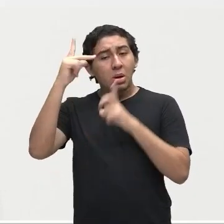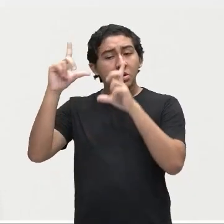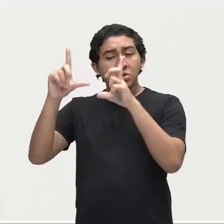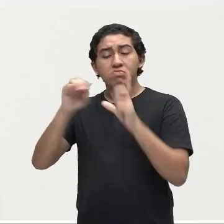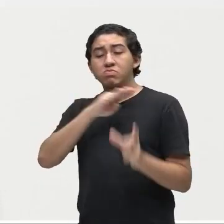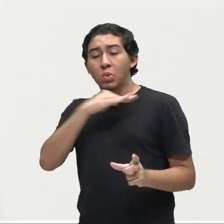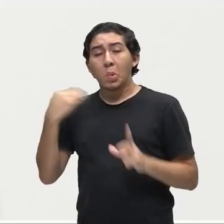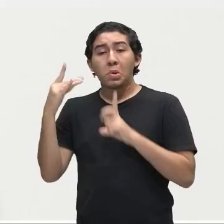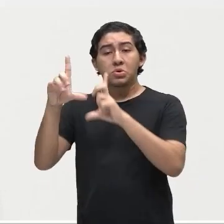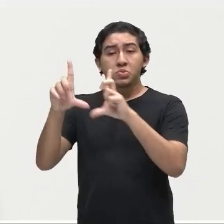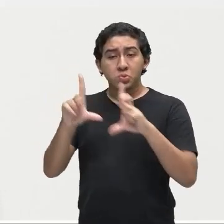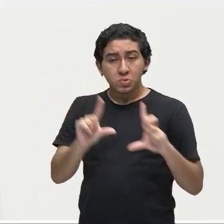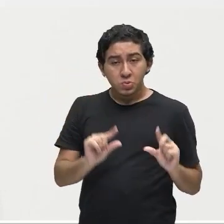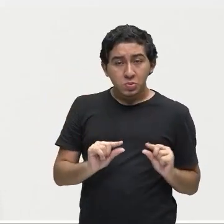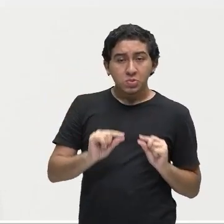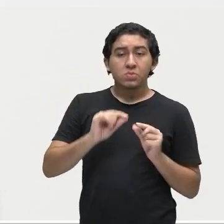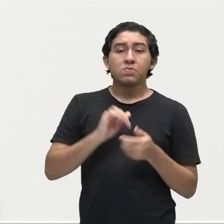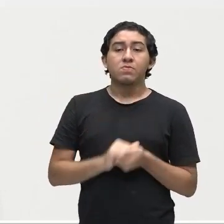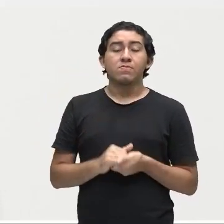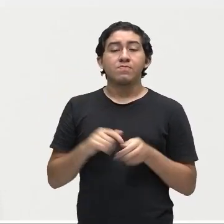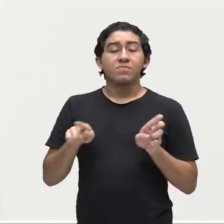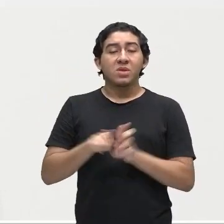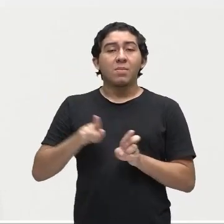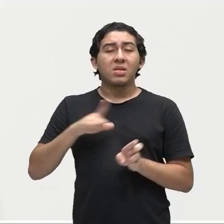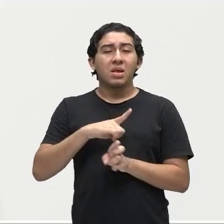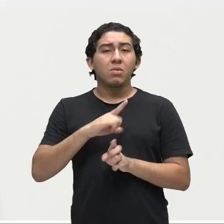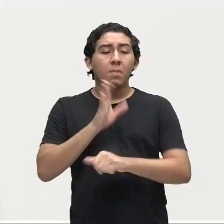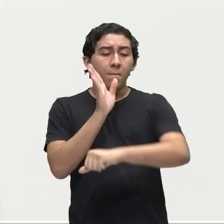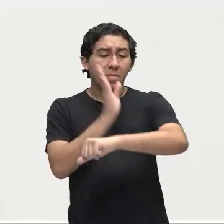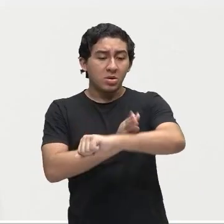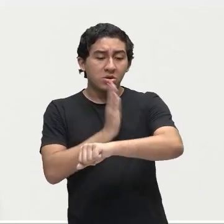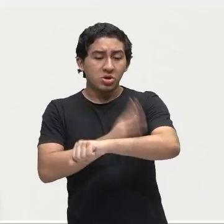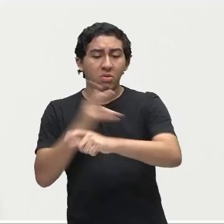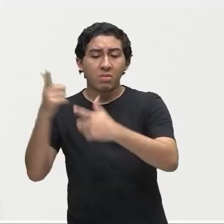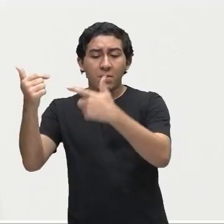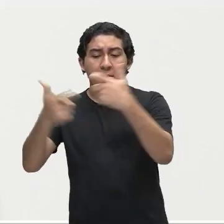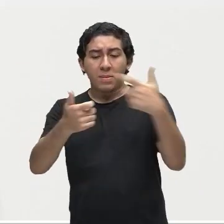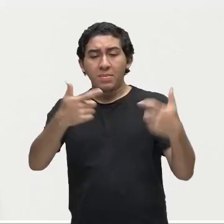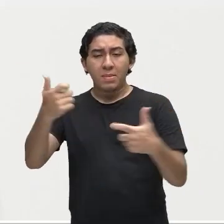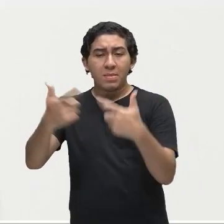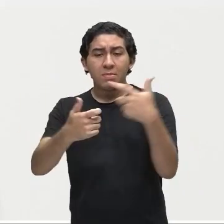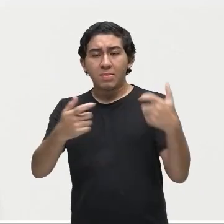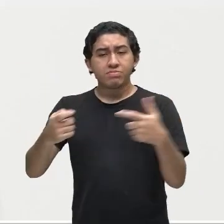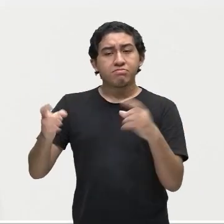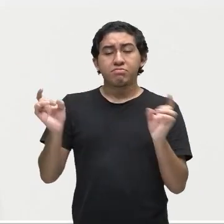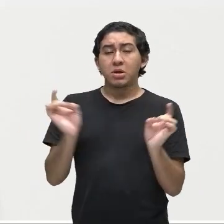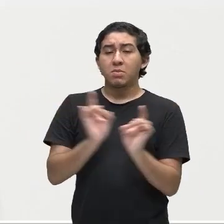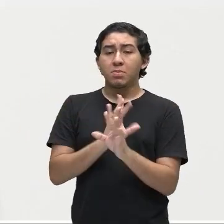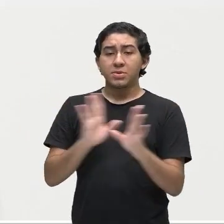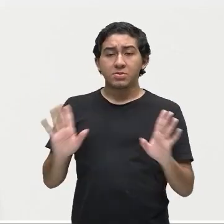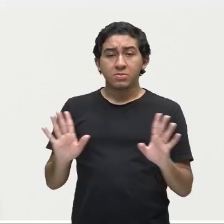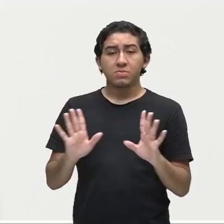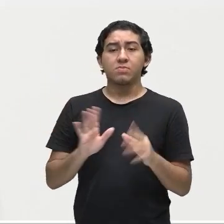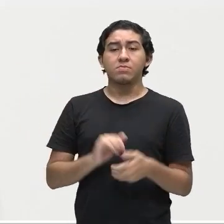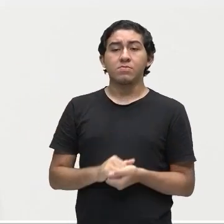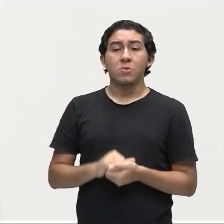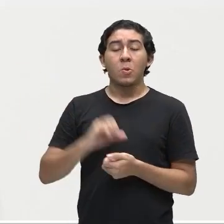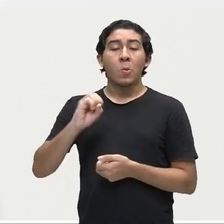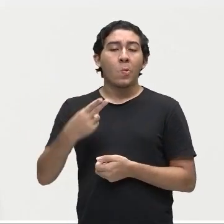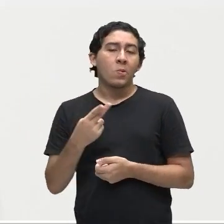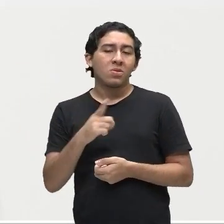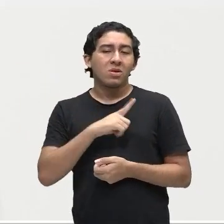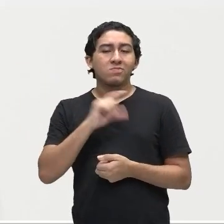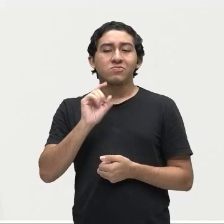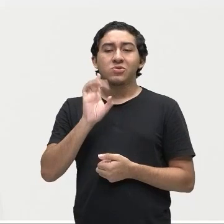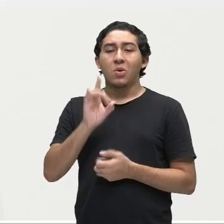também os conflitos de guerras medievais cessando ou ficando ali muito